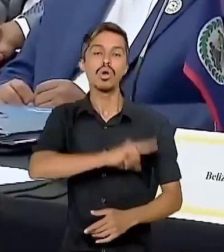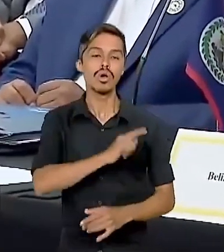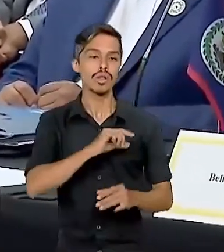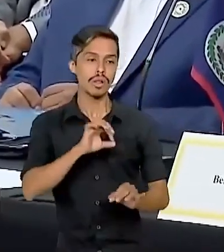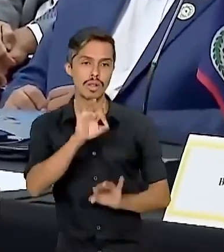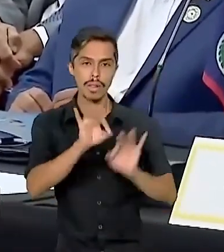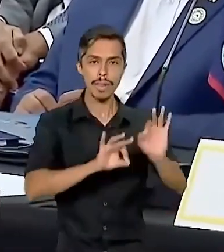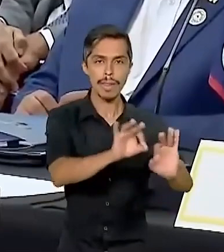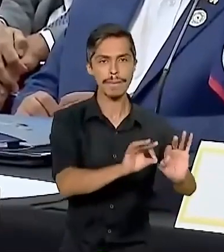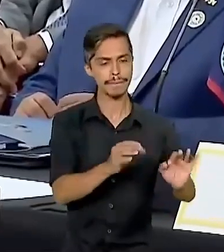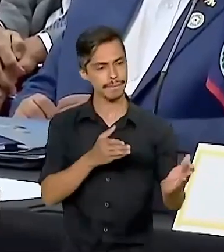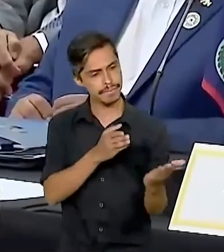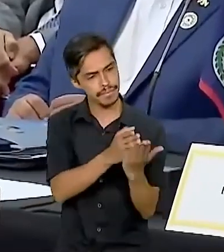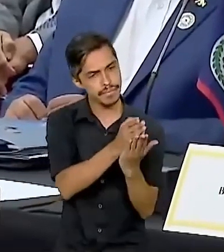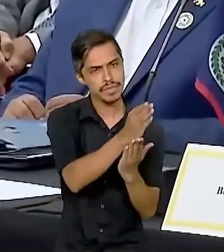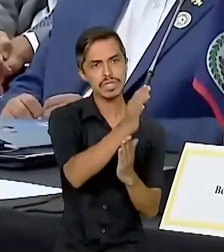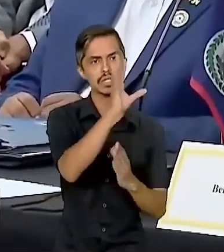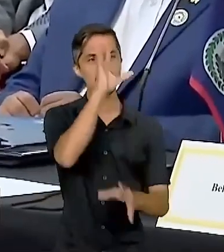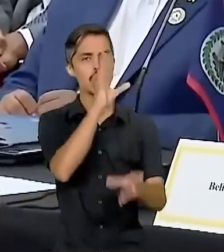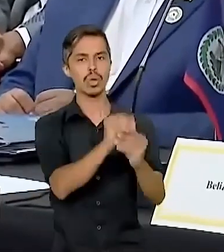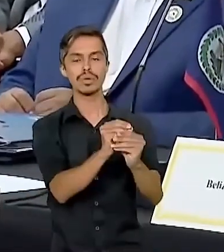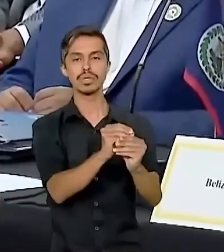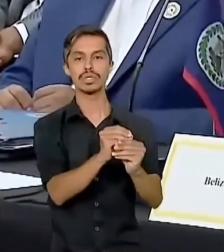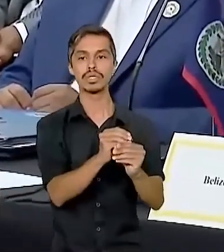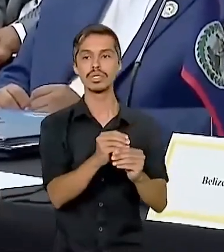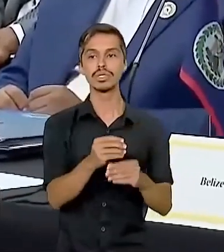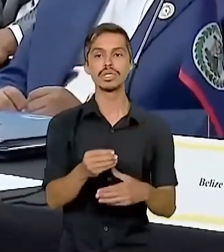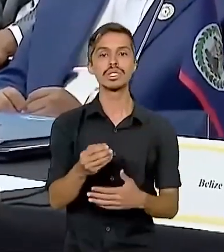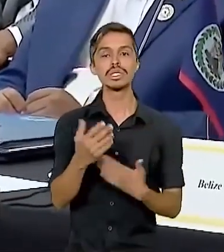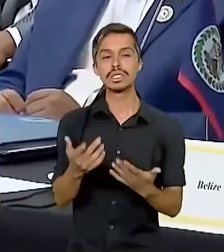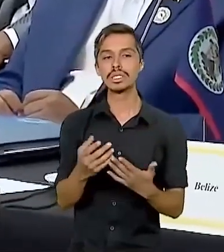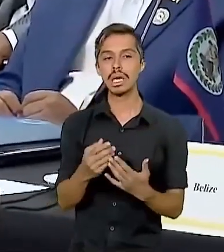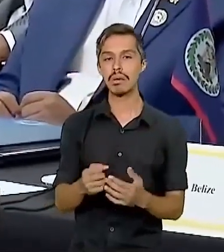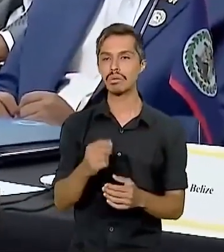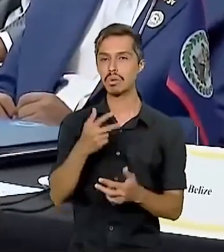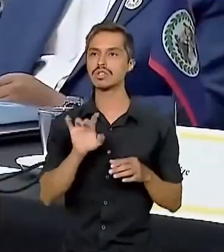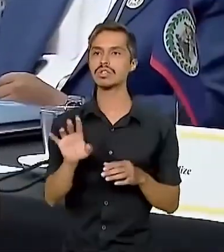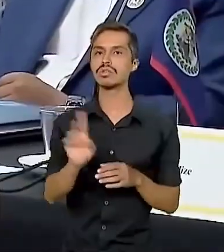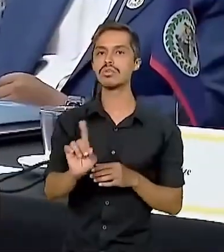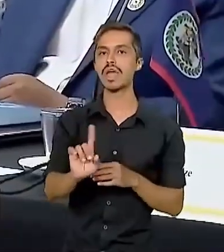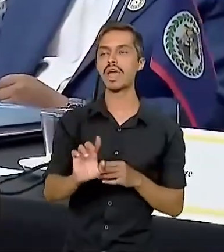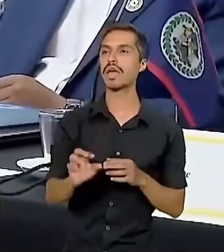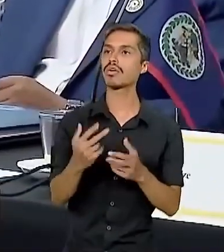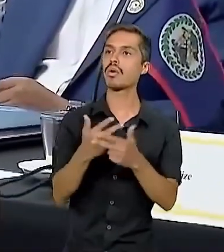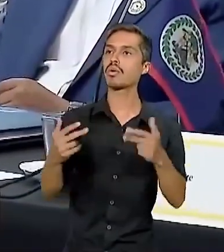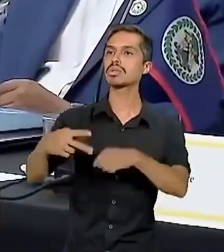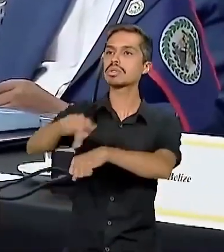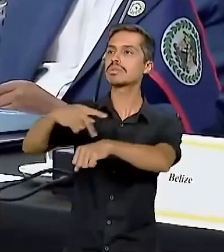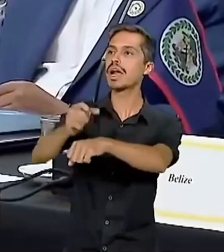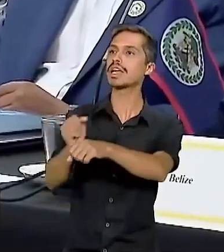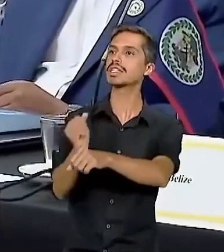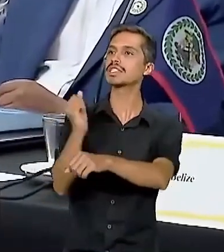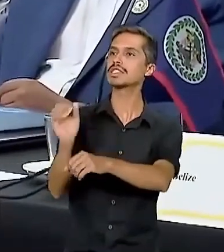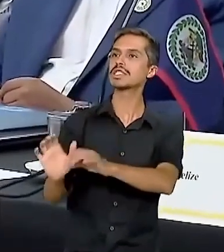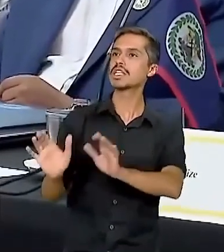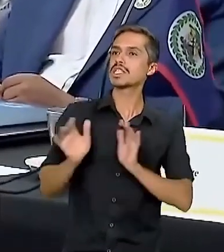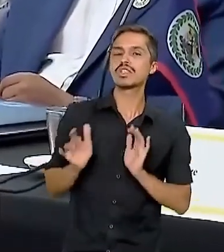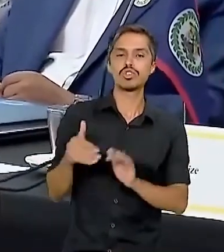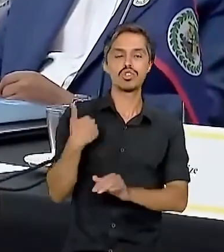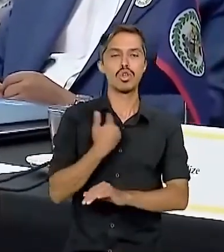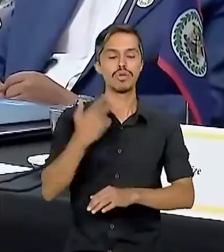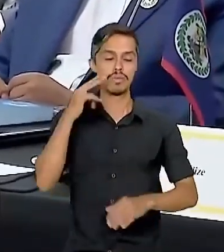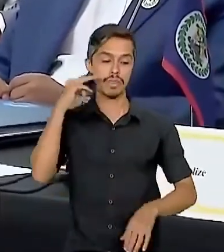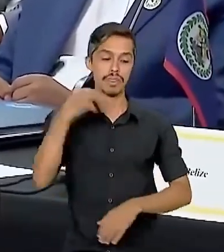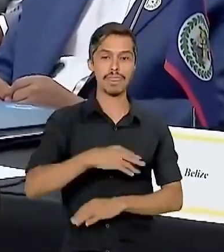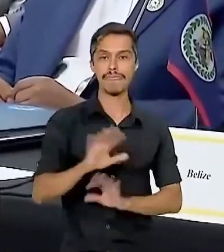de entendimento e que não se deixa tentar por soluções impositivas. A CELAC nos